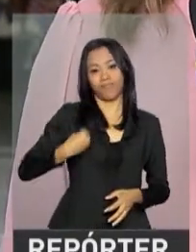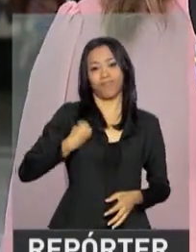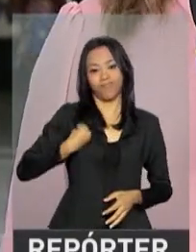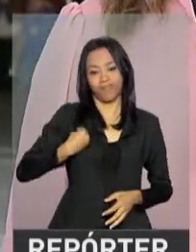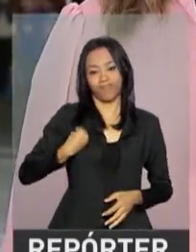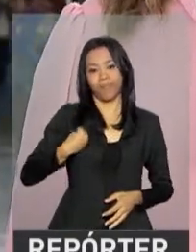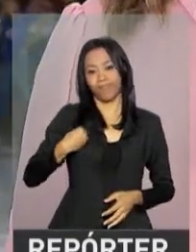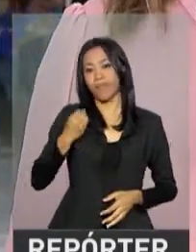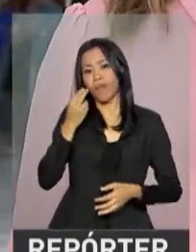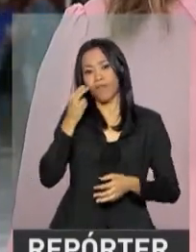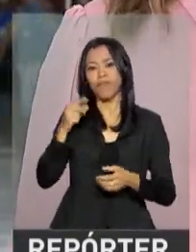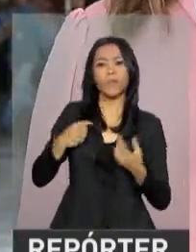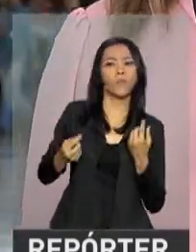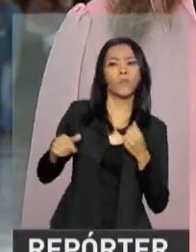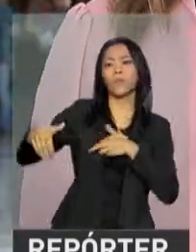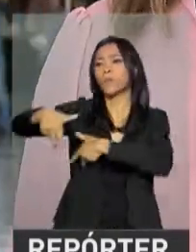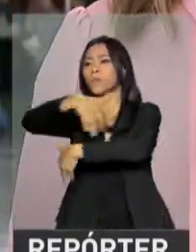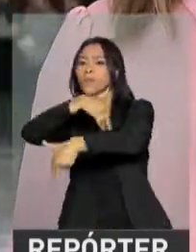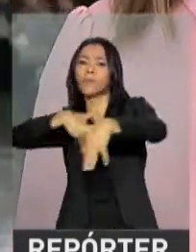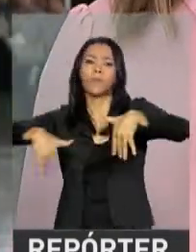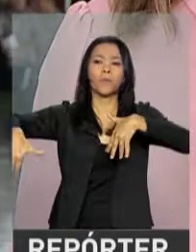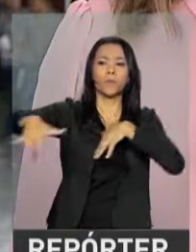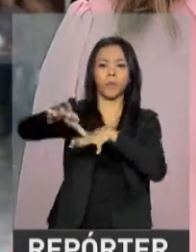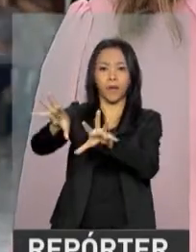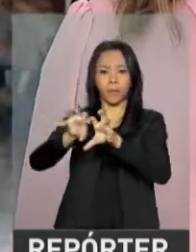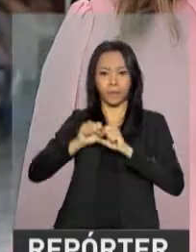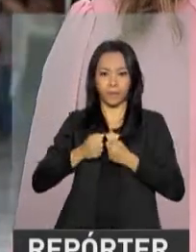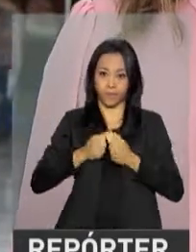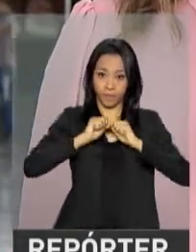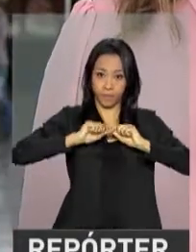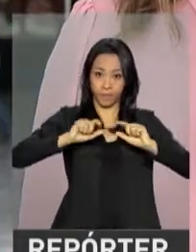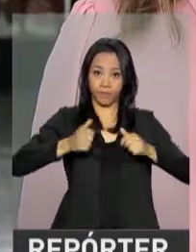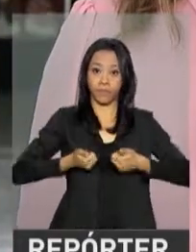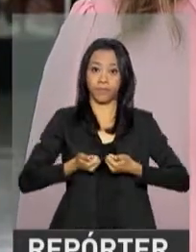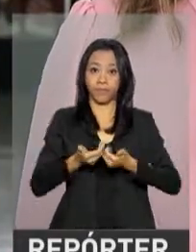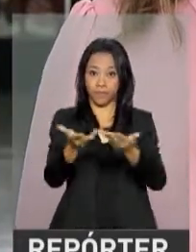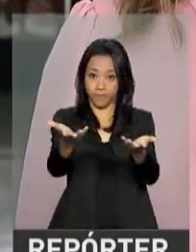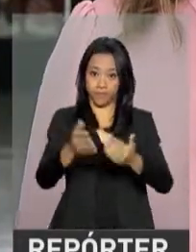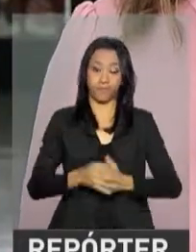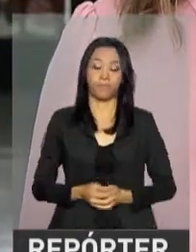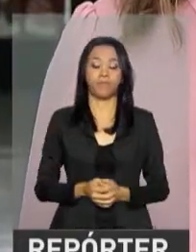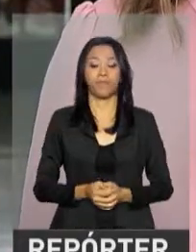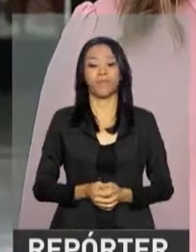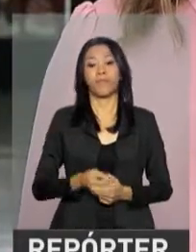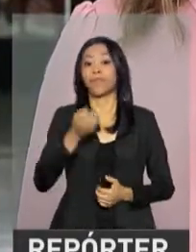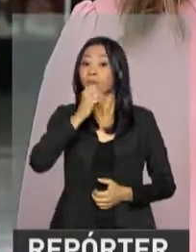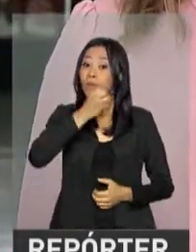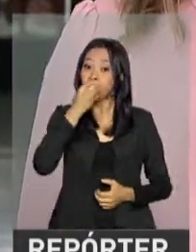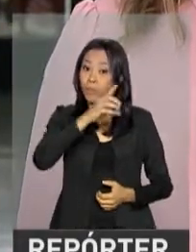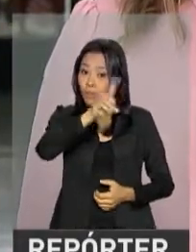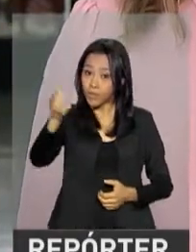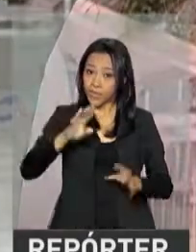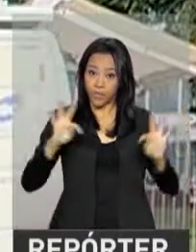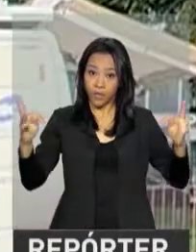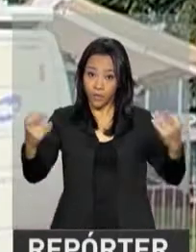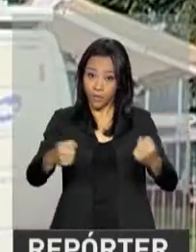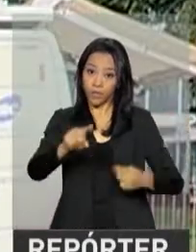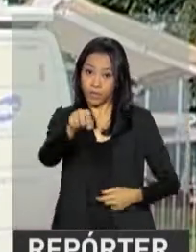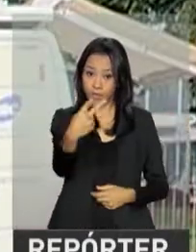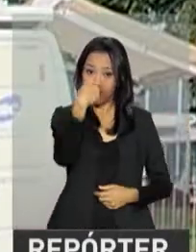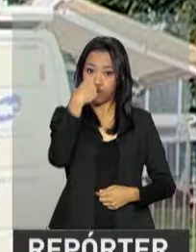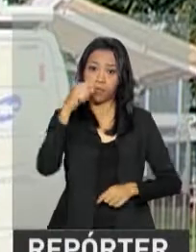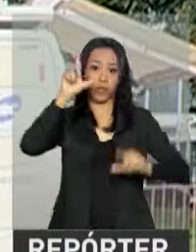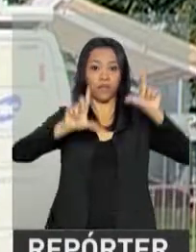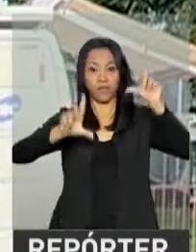Ministério acompanhando a movimentação. Bom dia, Luana. Olá, Gabriela, bom dia. Bom dia a todos que nos acompanham aqui pela